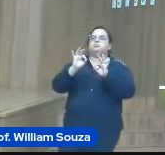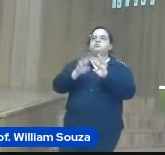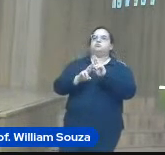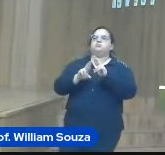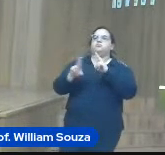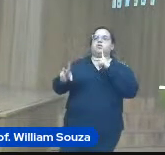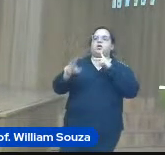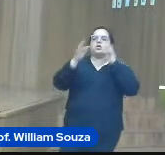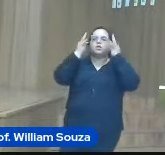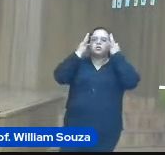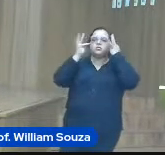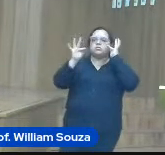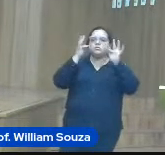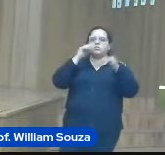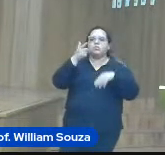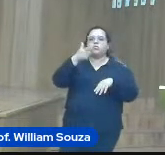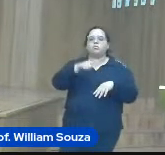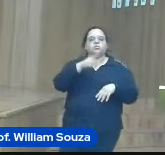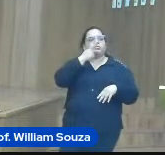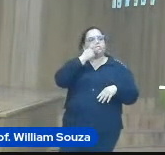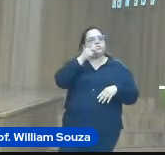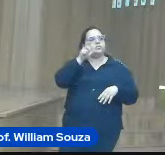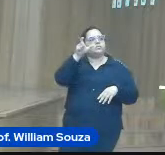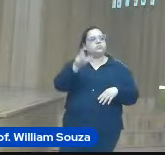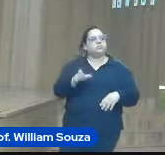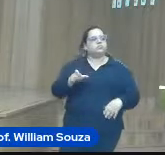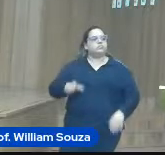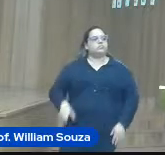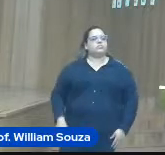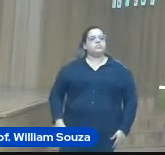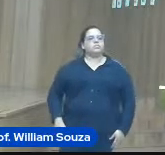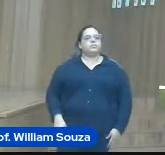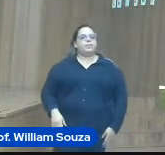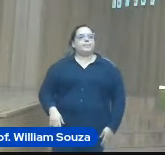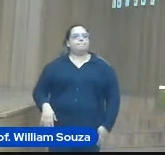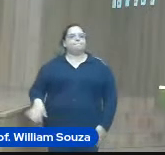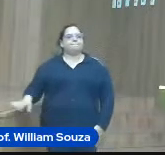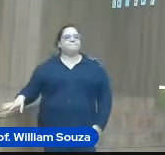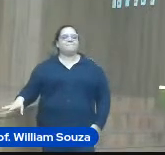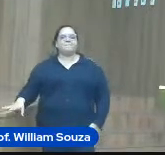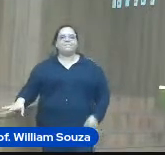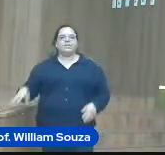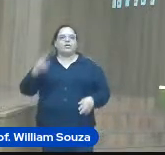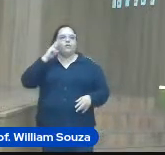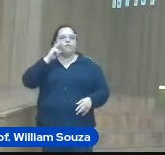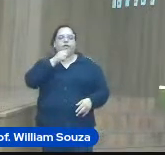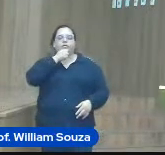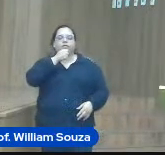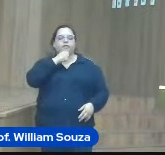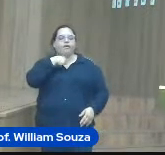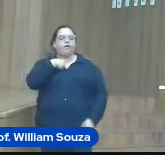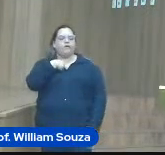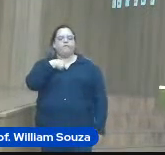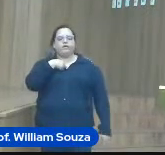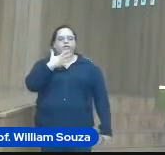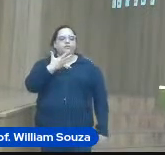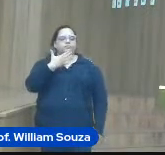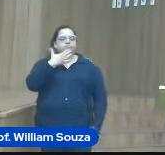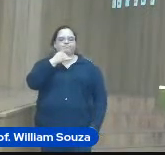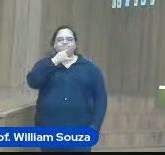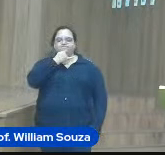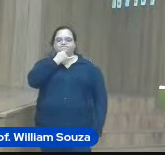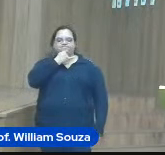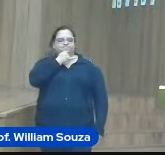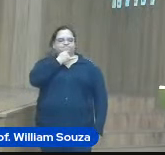um cara falando isso numa entrevista. Eu fiquei deprimido com uma estupidez desse tamanho.